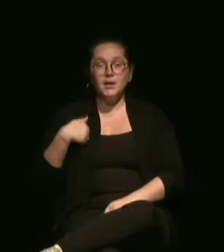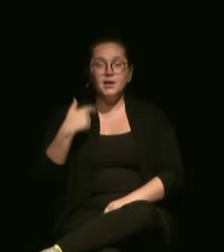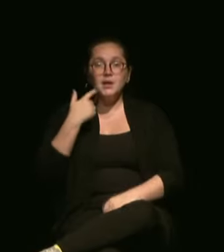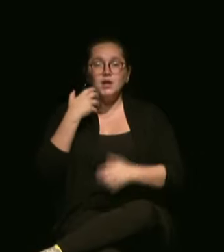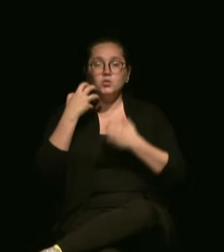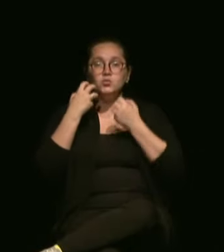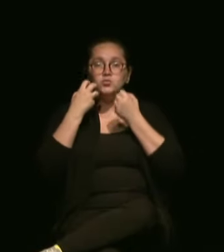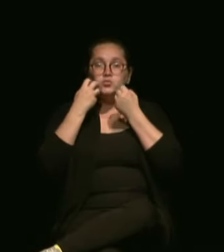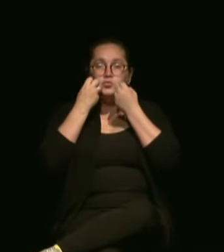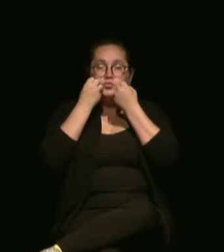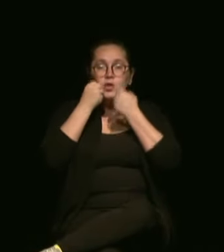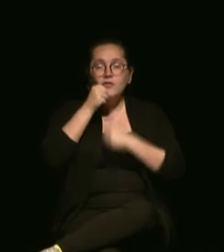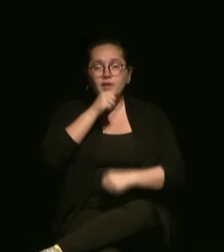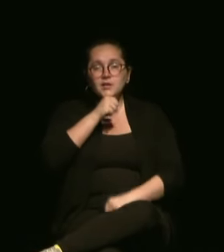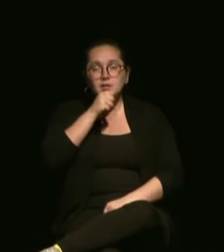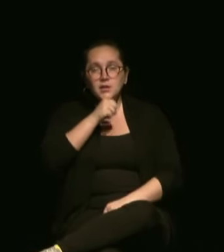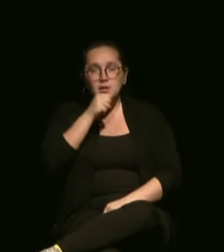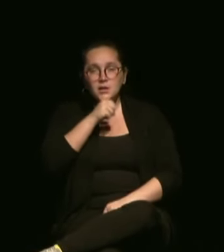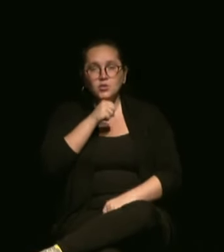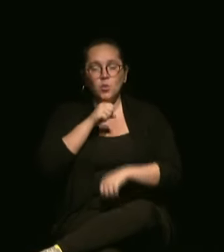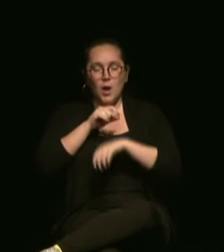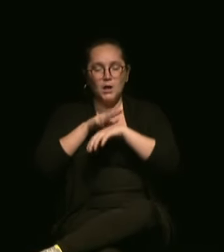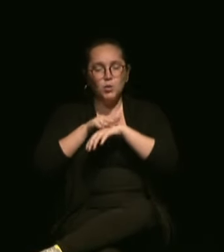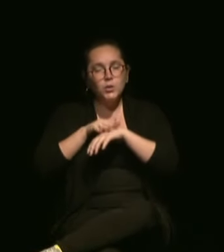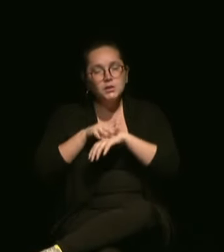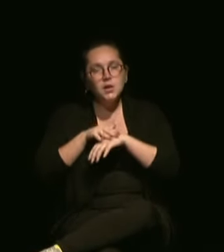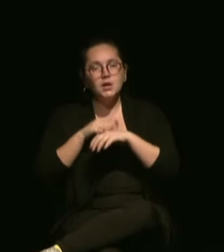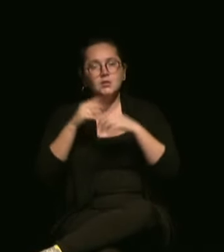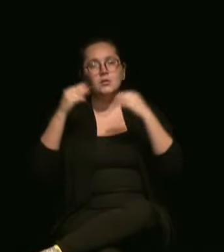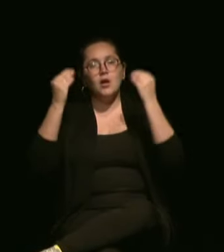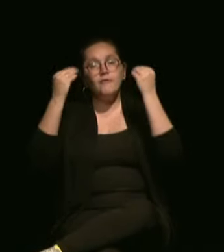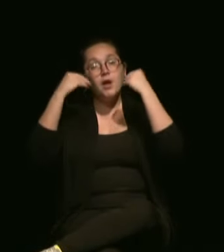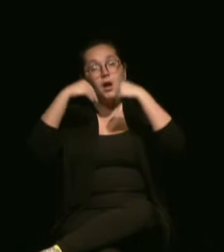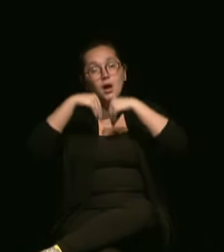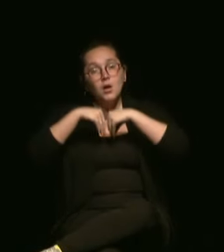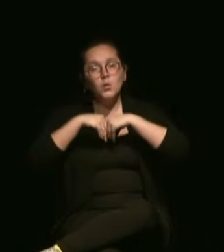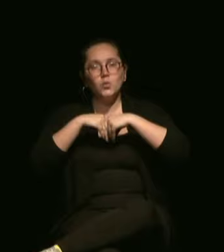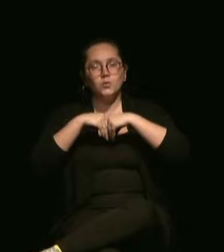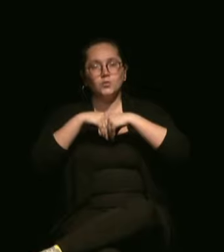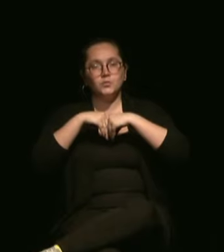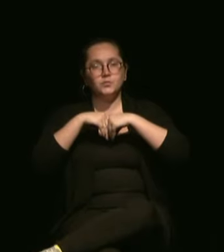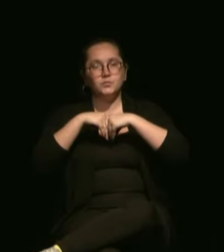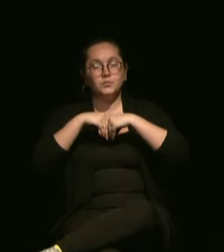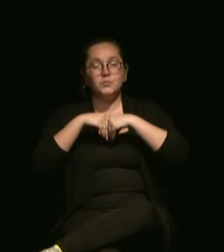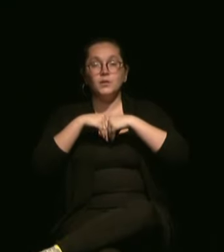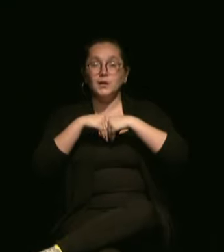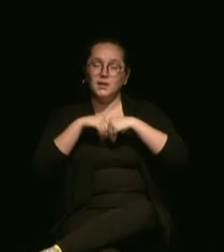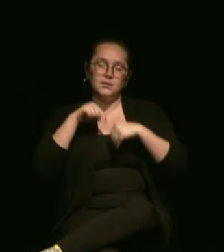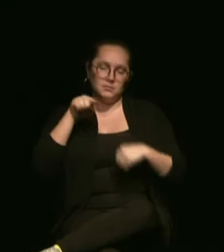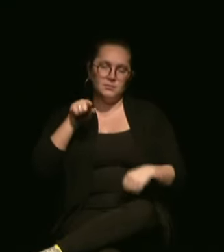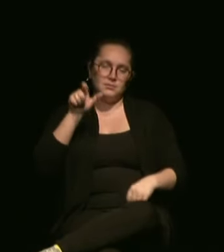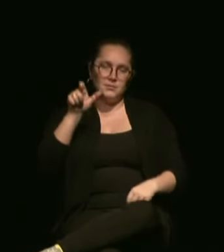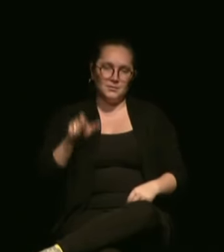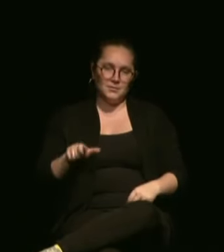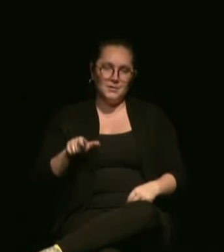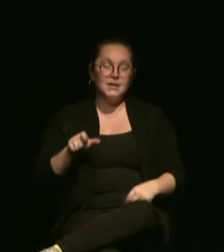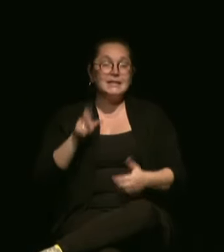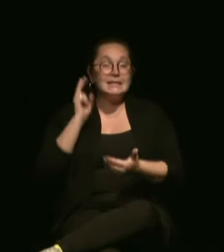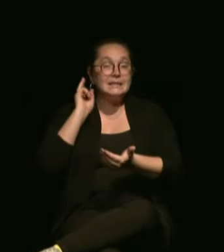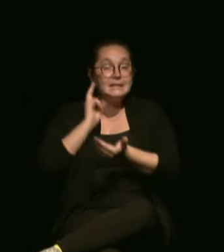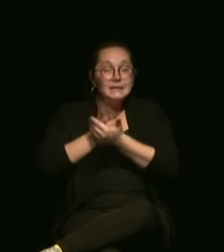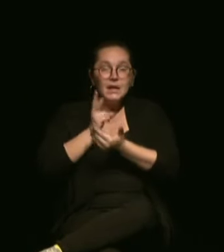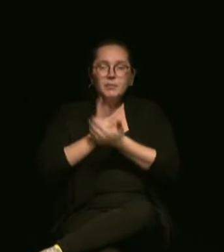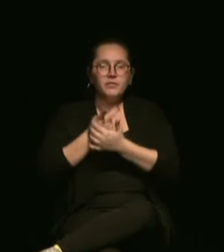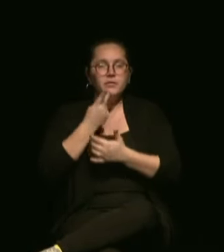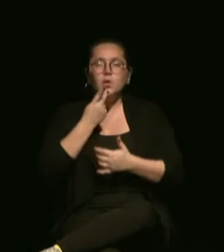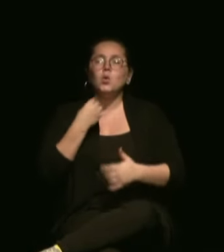vai adoecendo, e se torna um homem frágil. E o cinema dele, e o Coutinho sempre aceitou o que há de mais